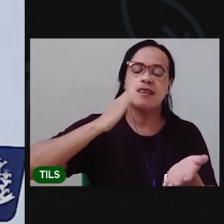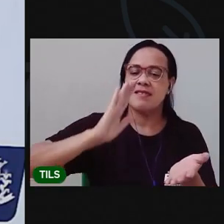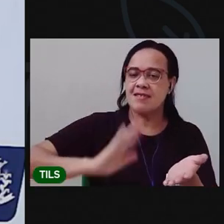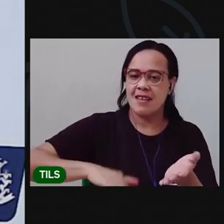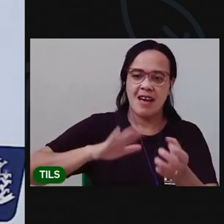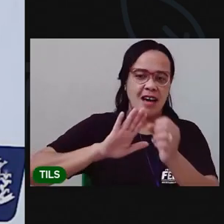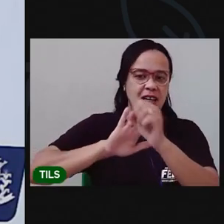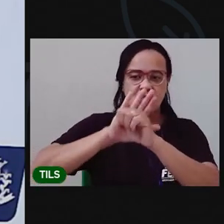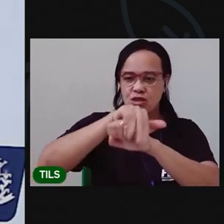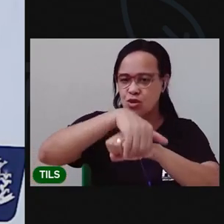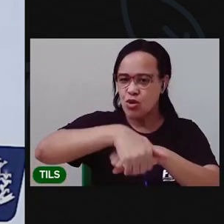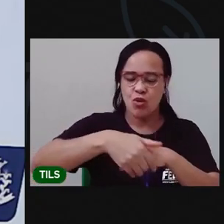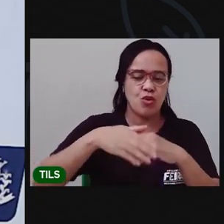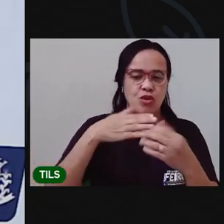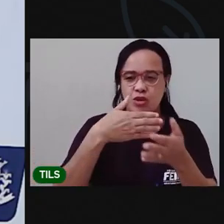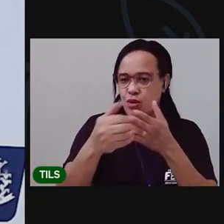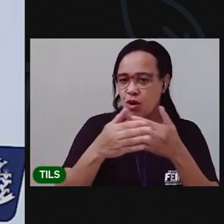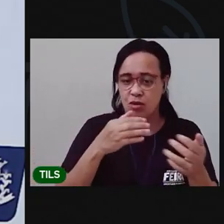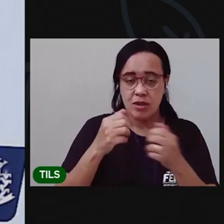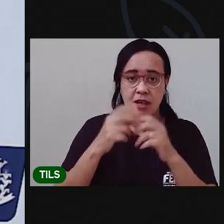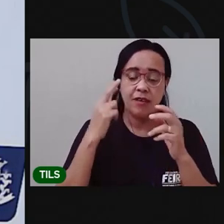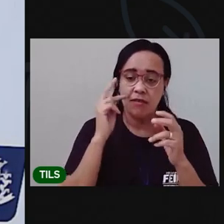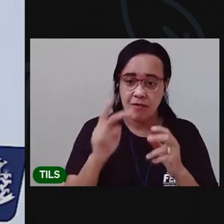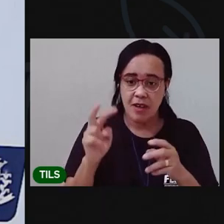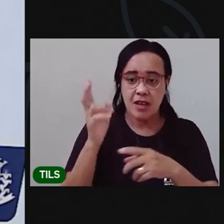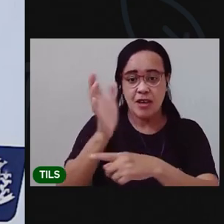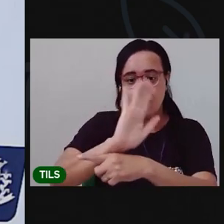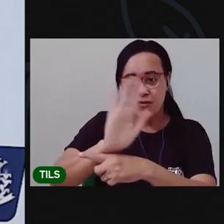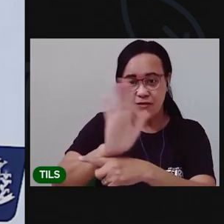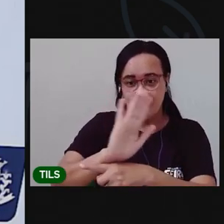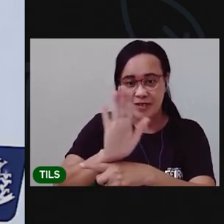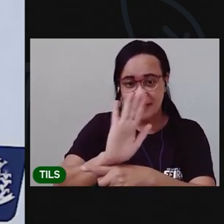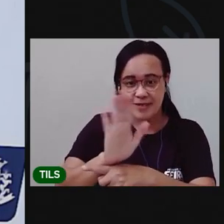que você estiver assistindo esse vídeo.